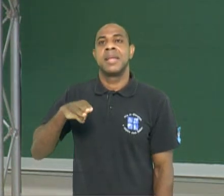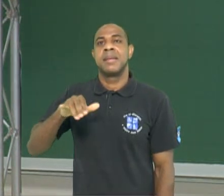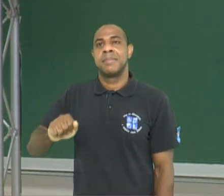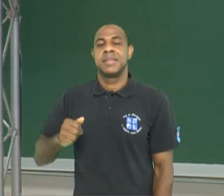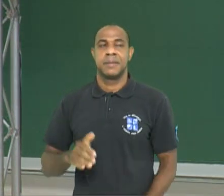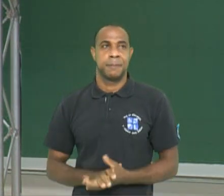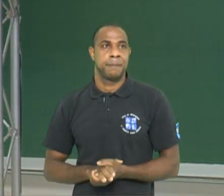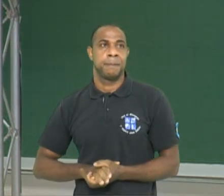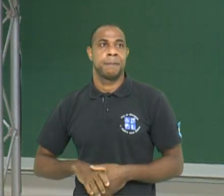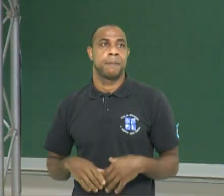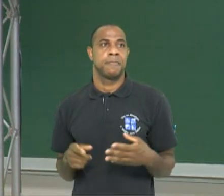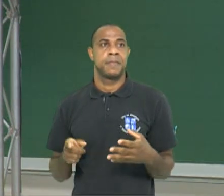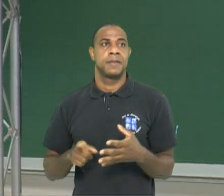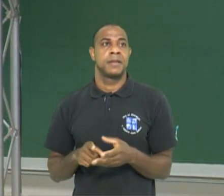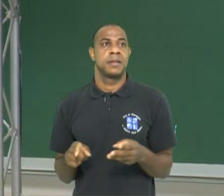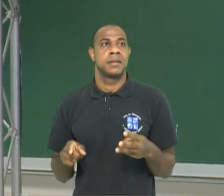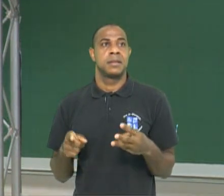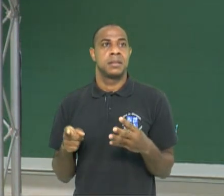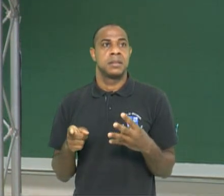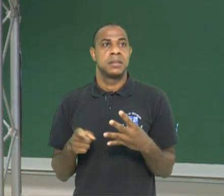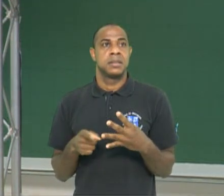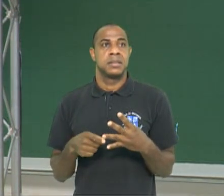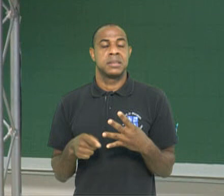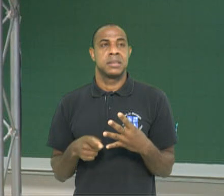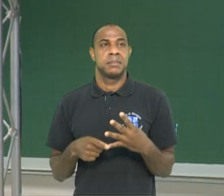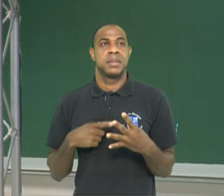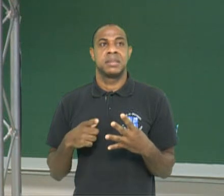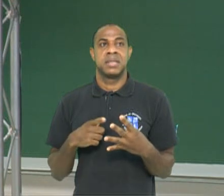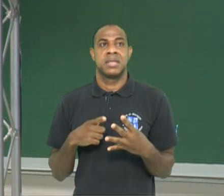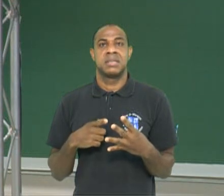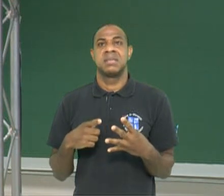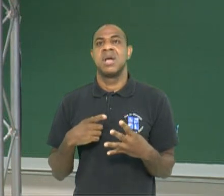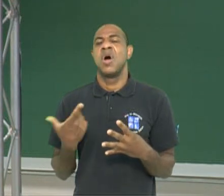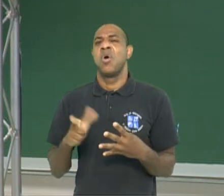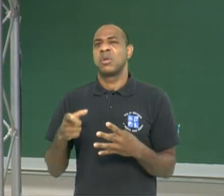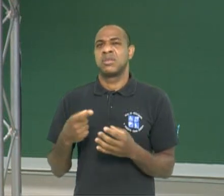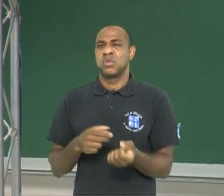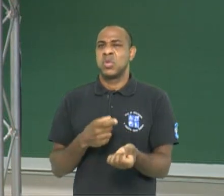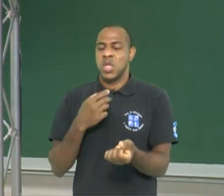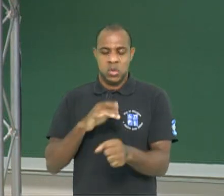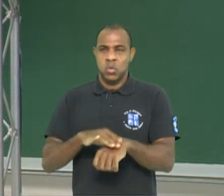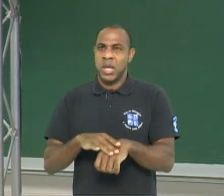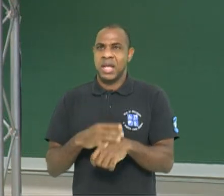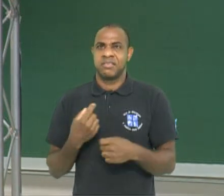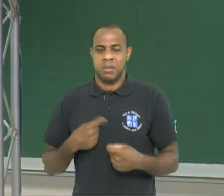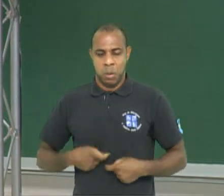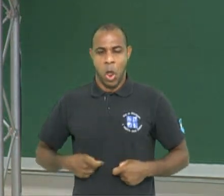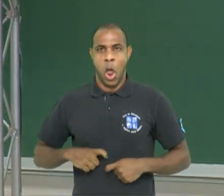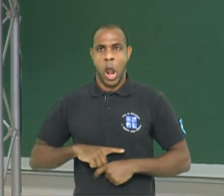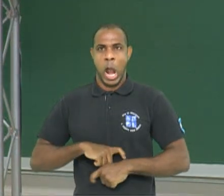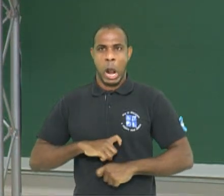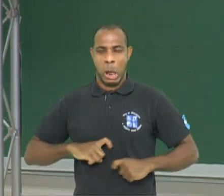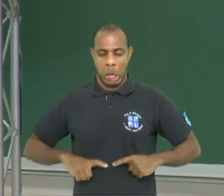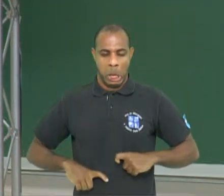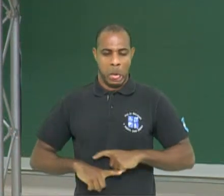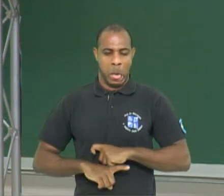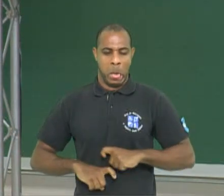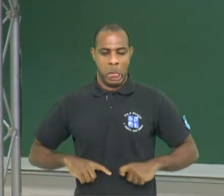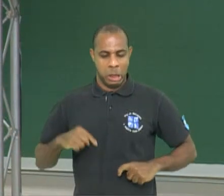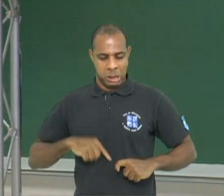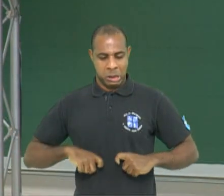em anemia. E aquela que é provocada por doenças, inclusive verminoses, né, que vão consumindo nutrientes e também,